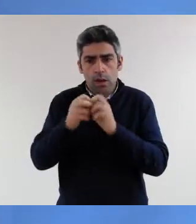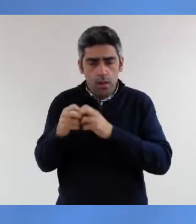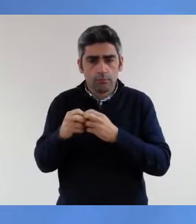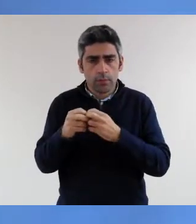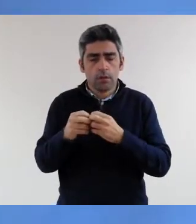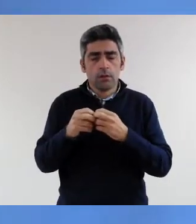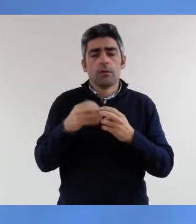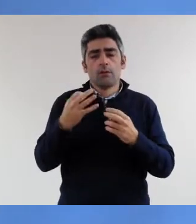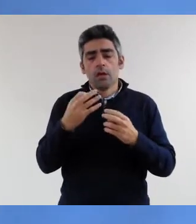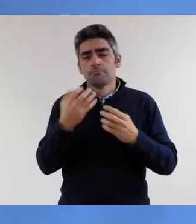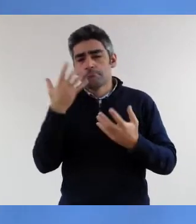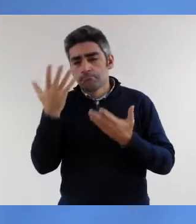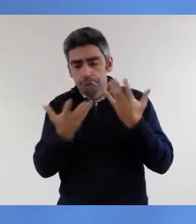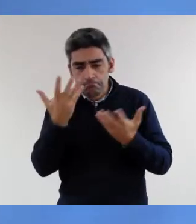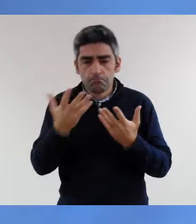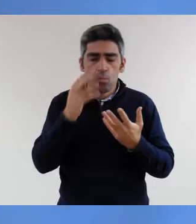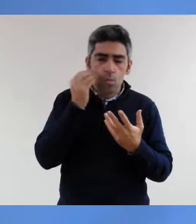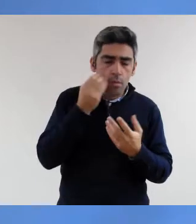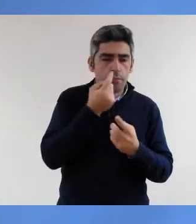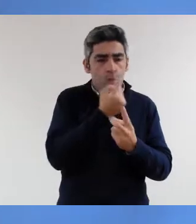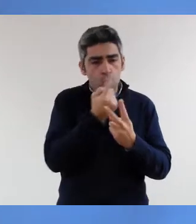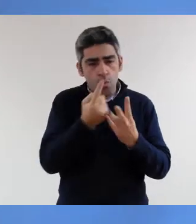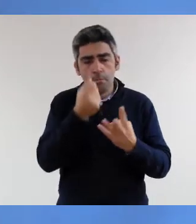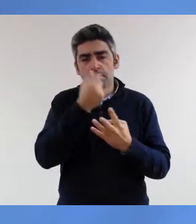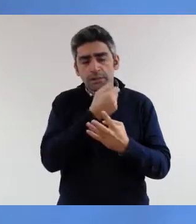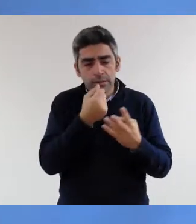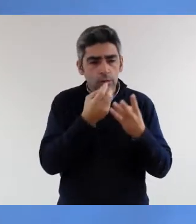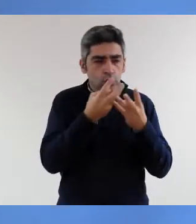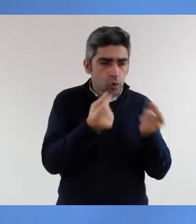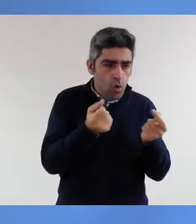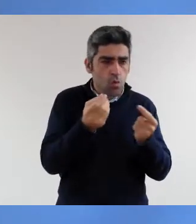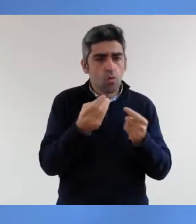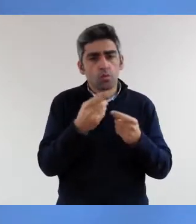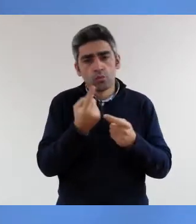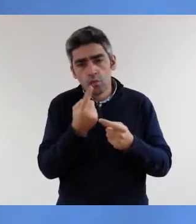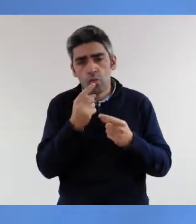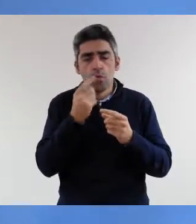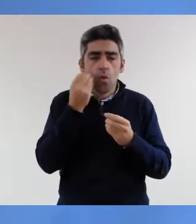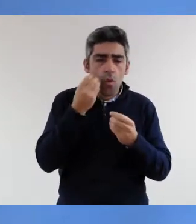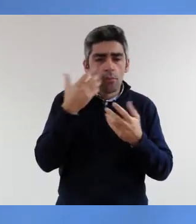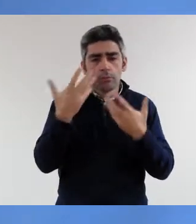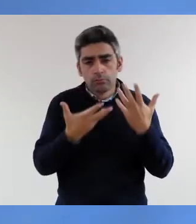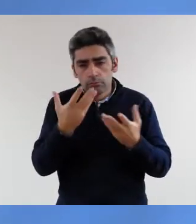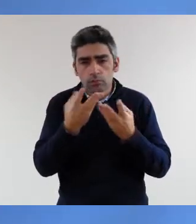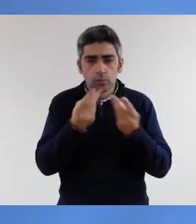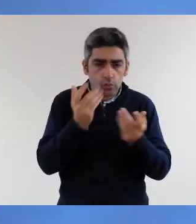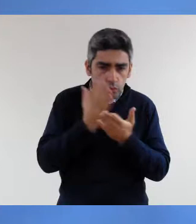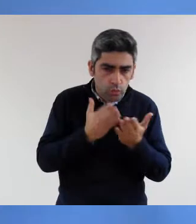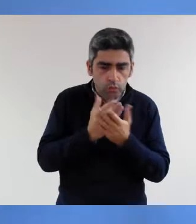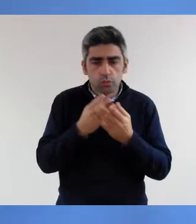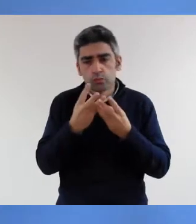e cumulativos foi vendo ser equacionado joão com paciência e os